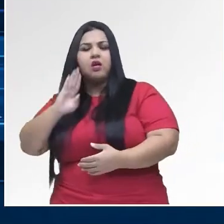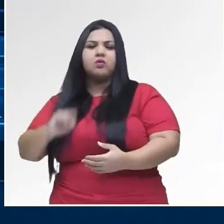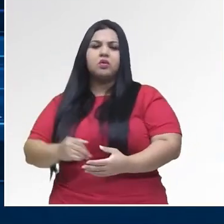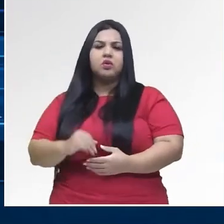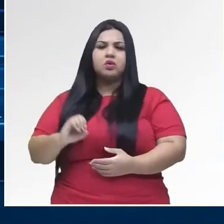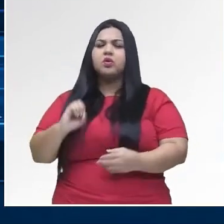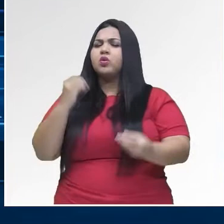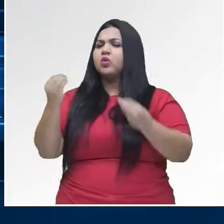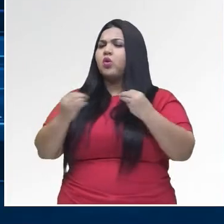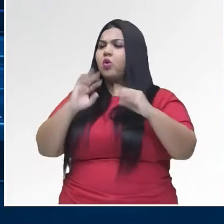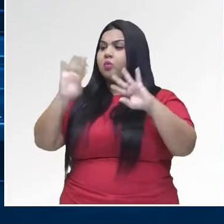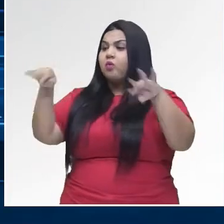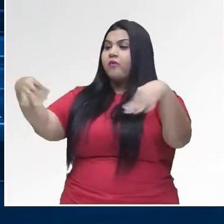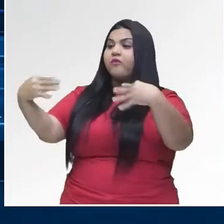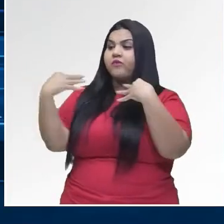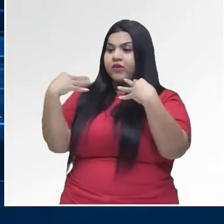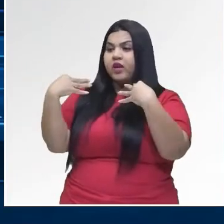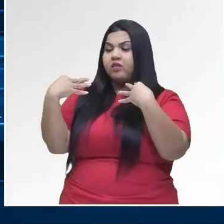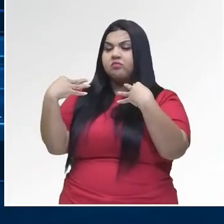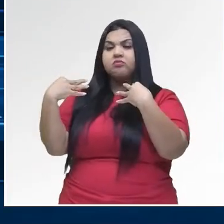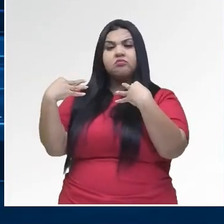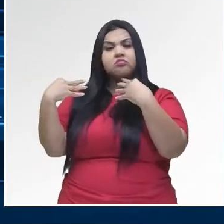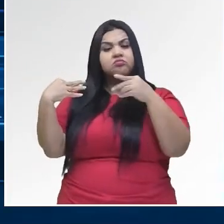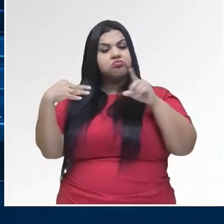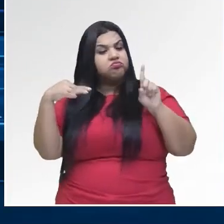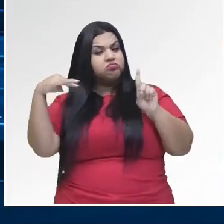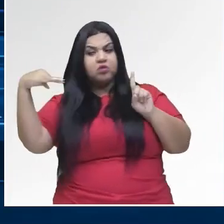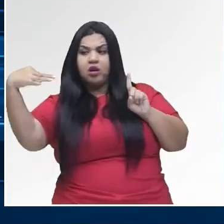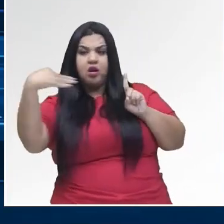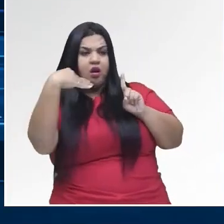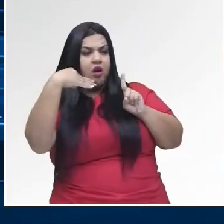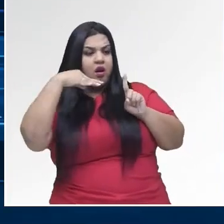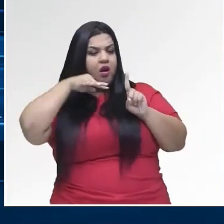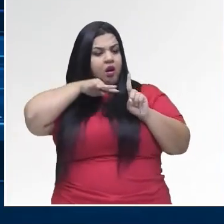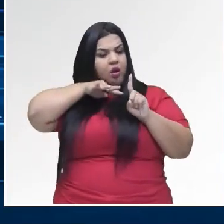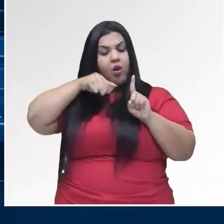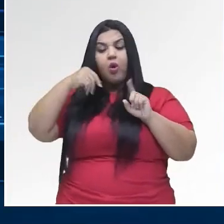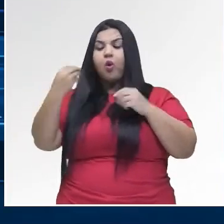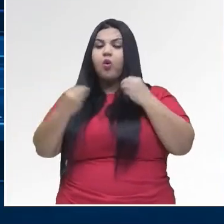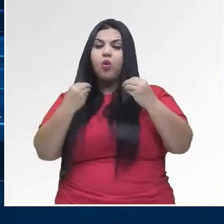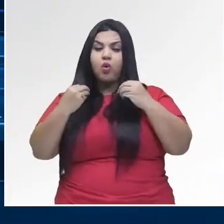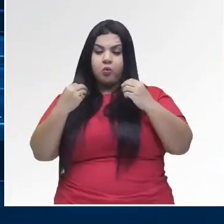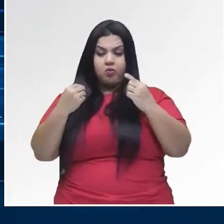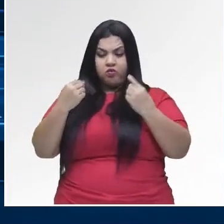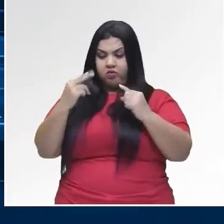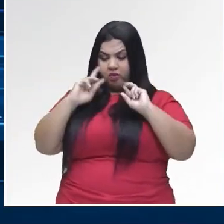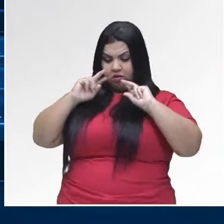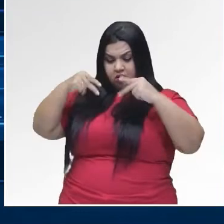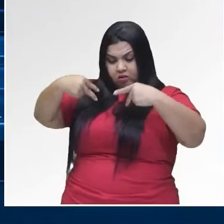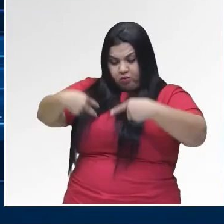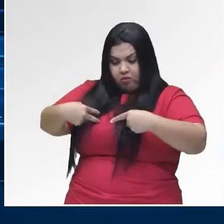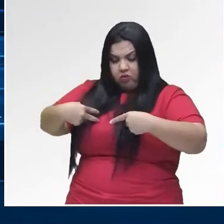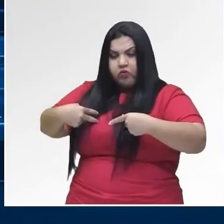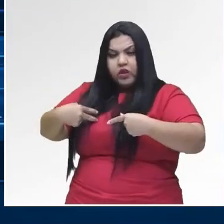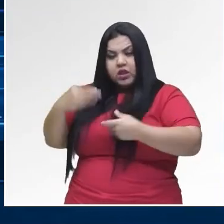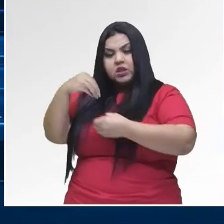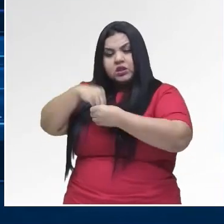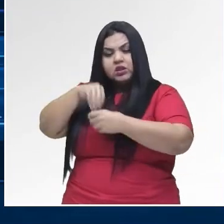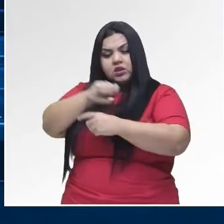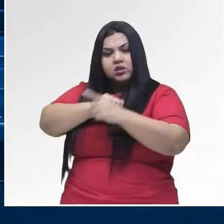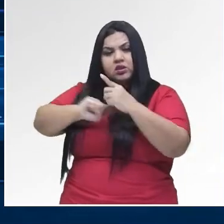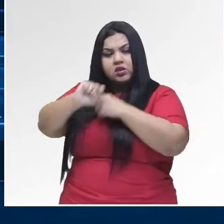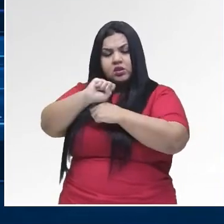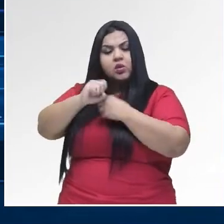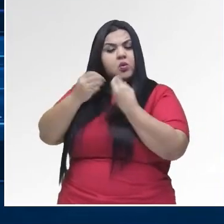Como é que nós somos vistos, né? Ou como é que eu me vejo nessa sociedade? Como é que eu me situo